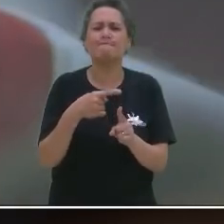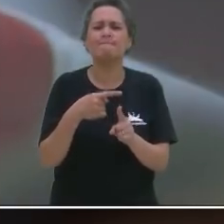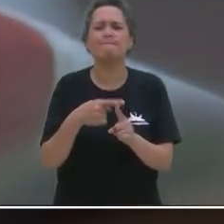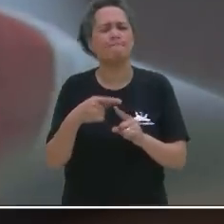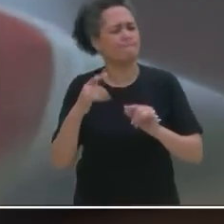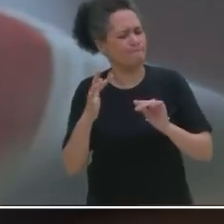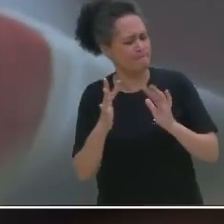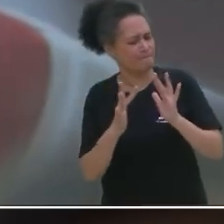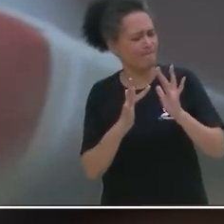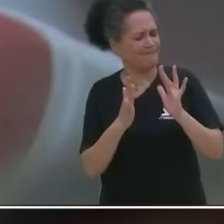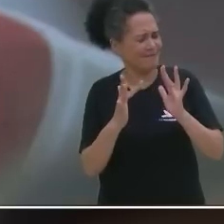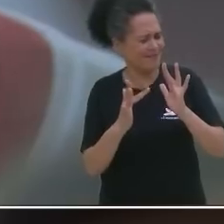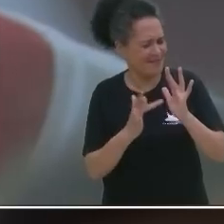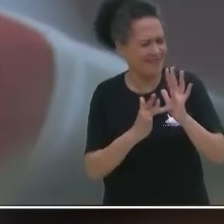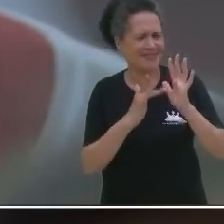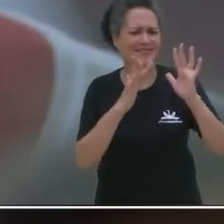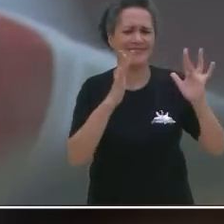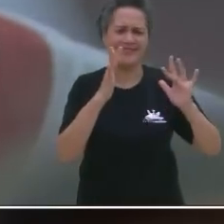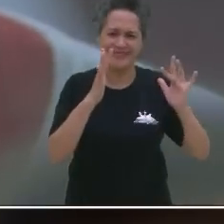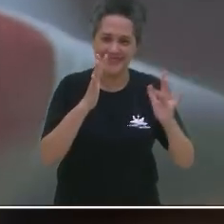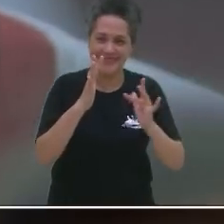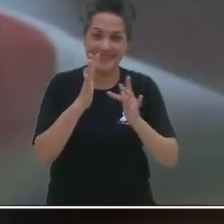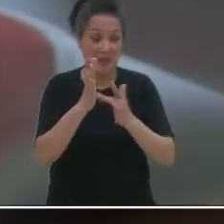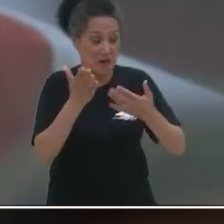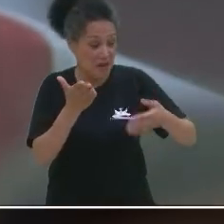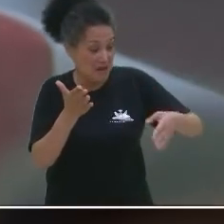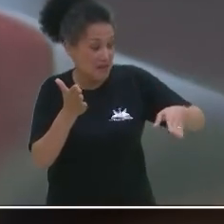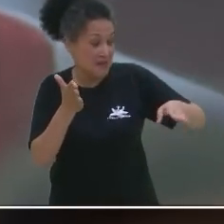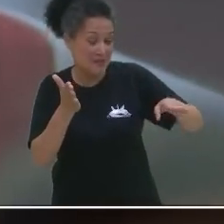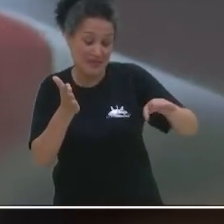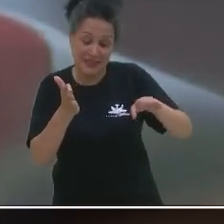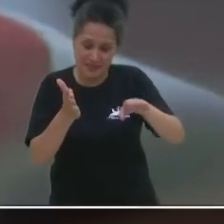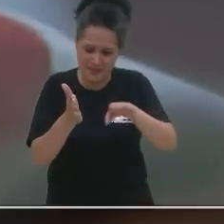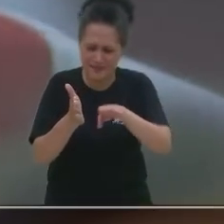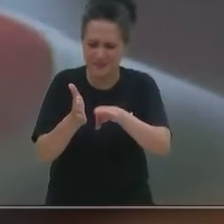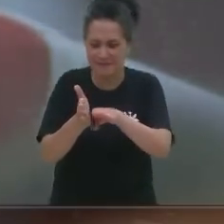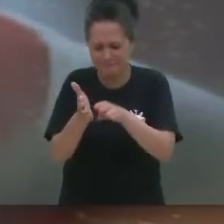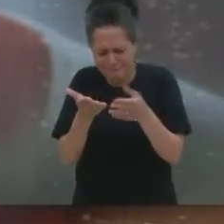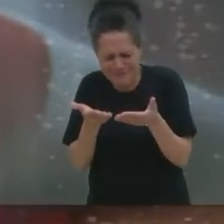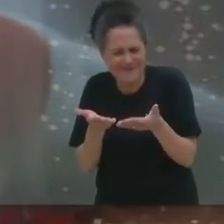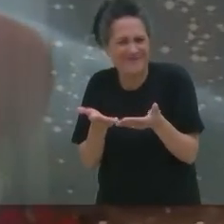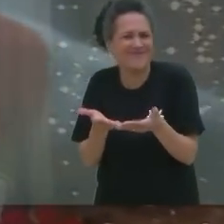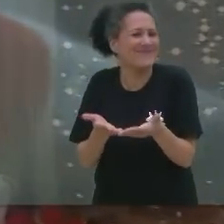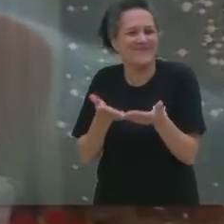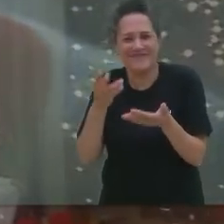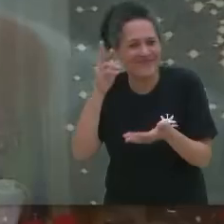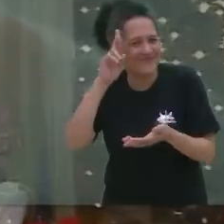Jesus que vai chegar é o